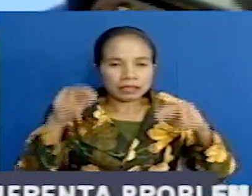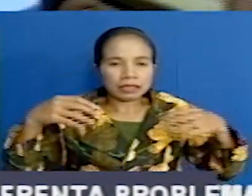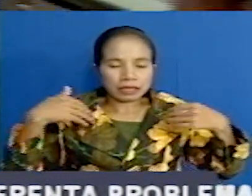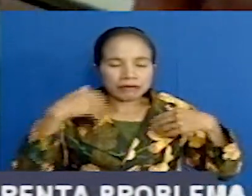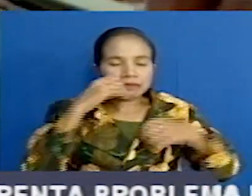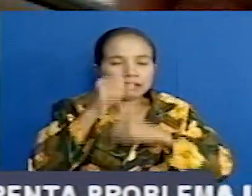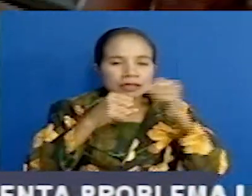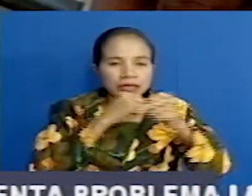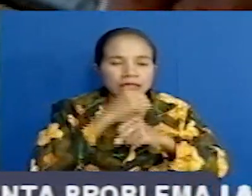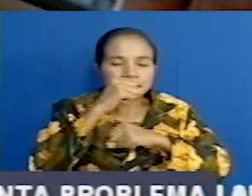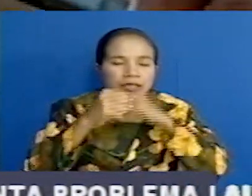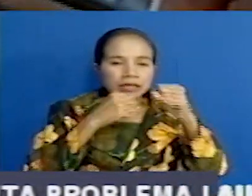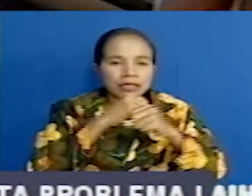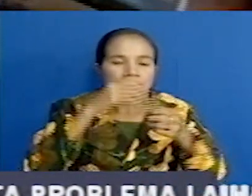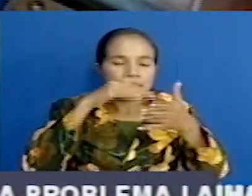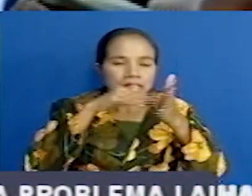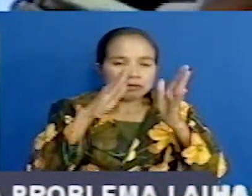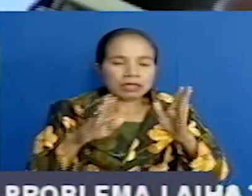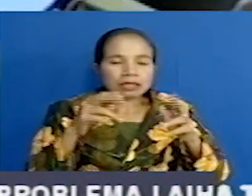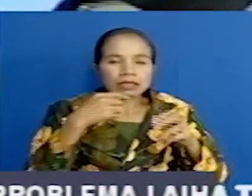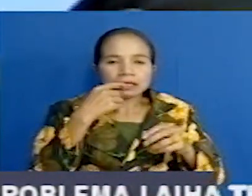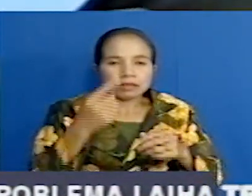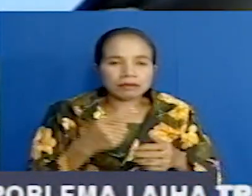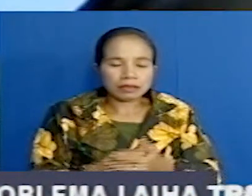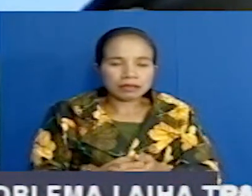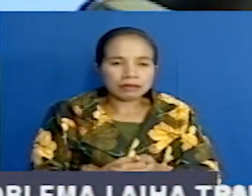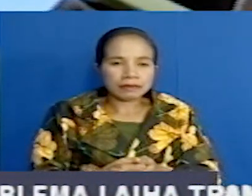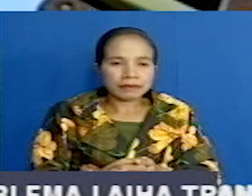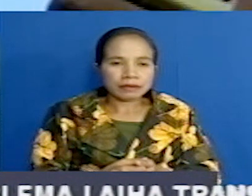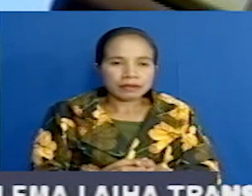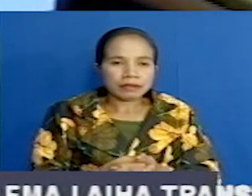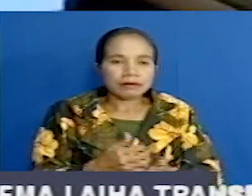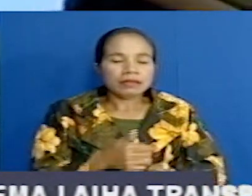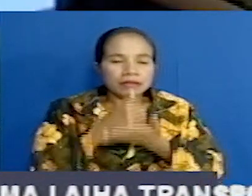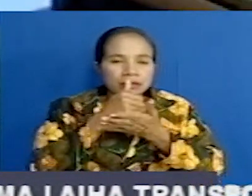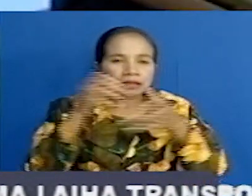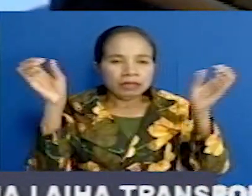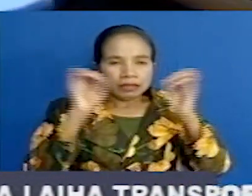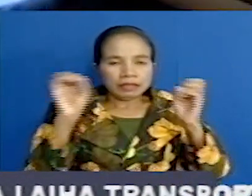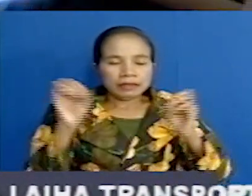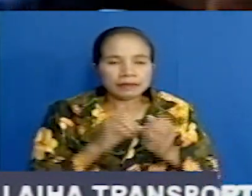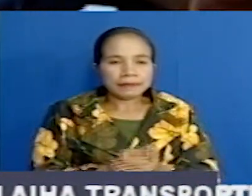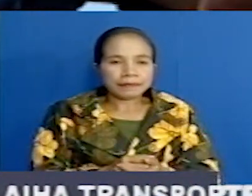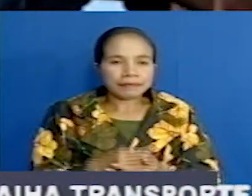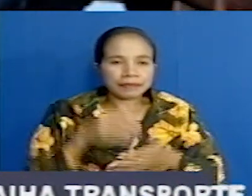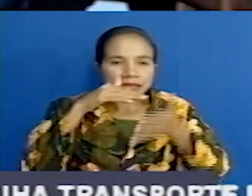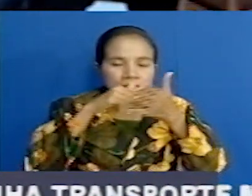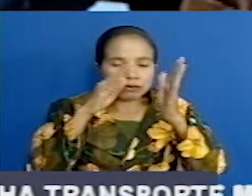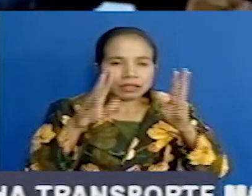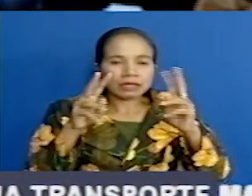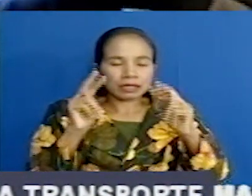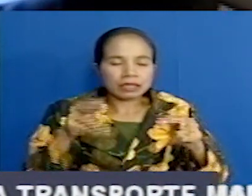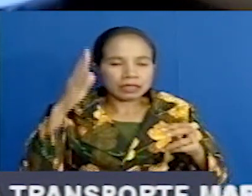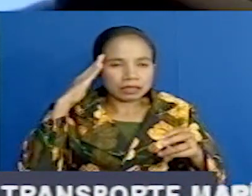tentina estudantes Sira todo tem que ir a check-up, doutor. E a mora de rumo tratamento que era. Lá ia. Estudantes Sira tem que ir a